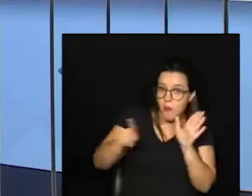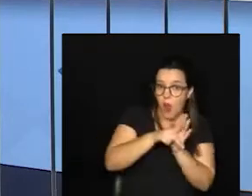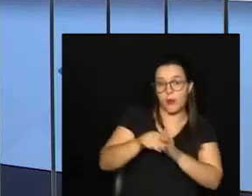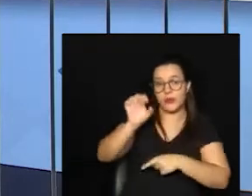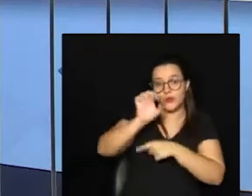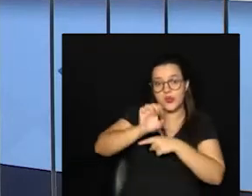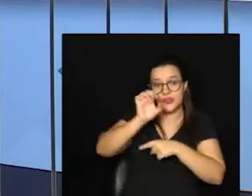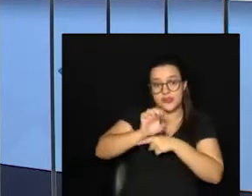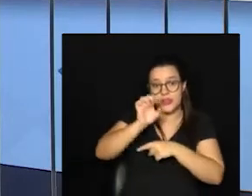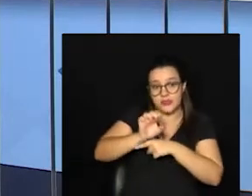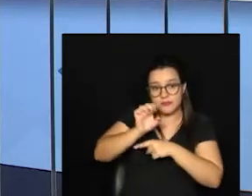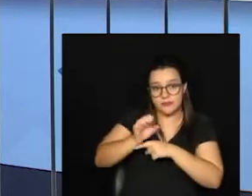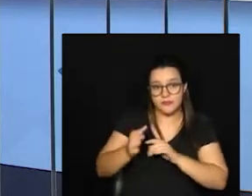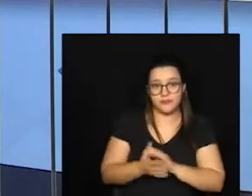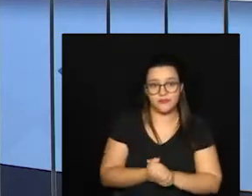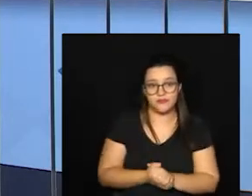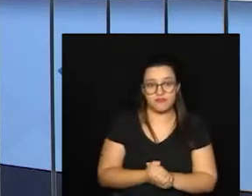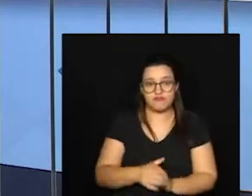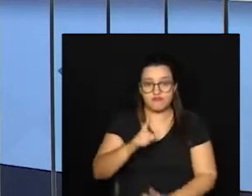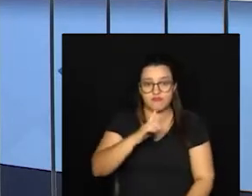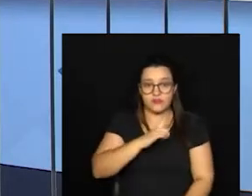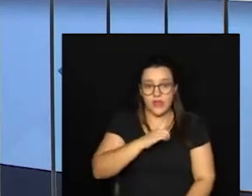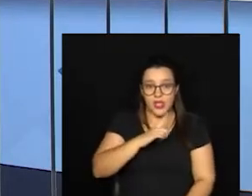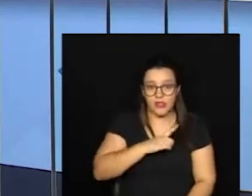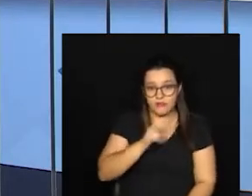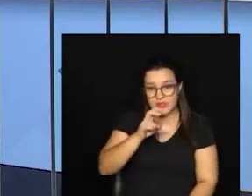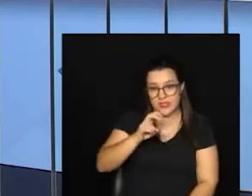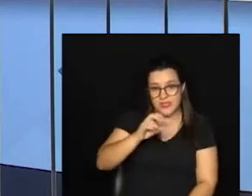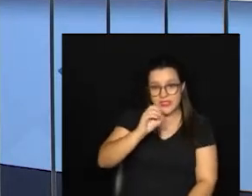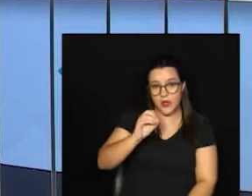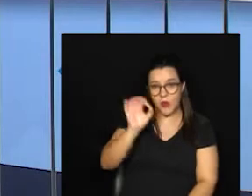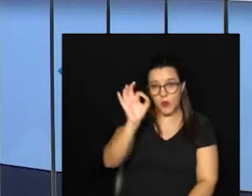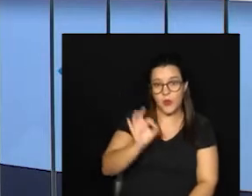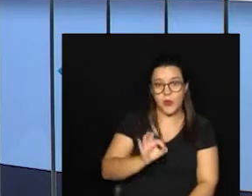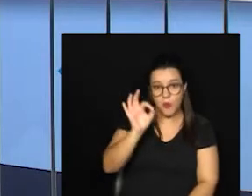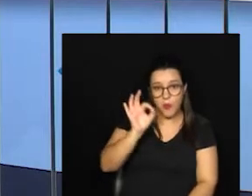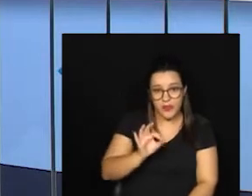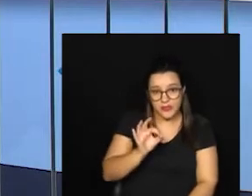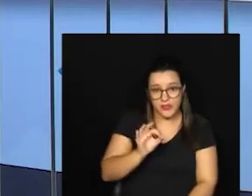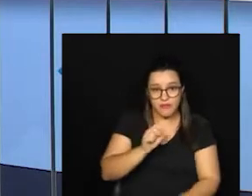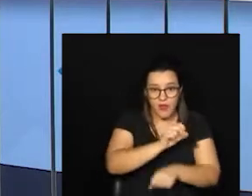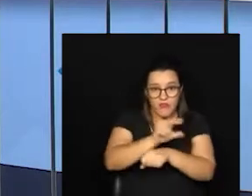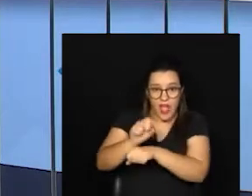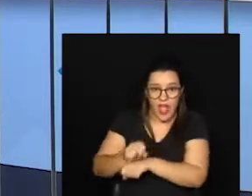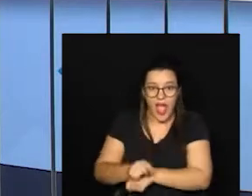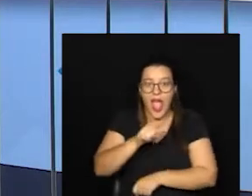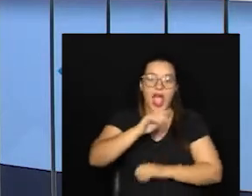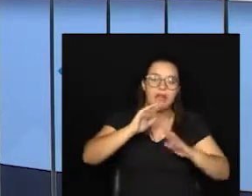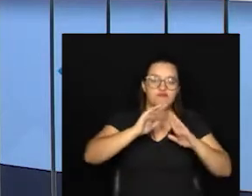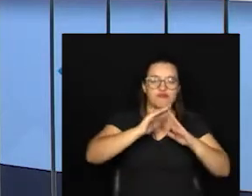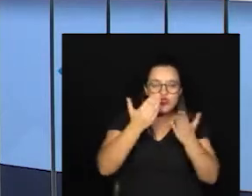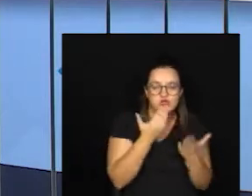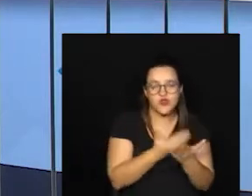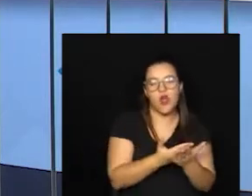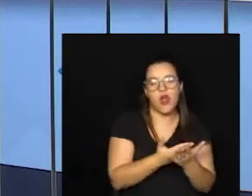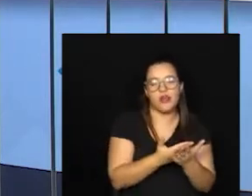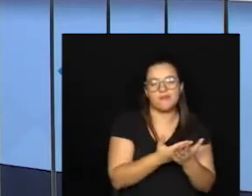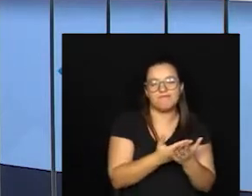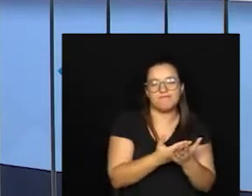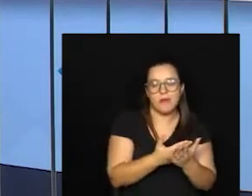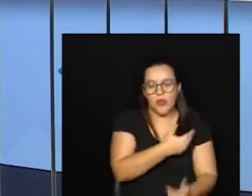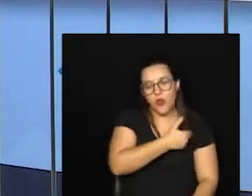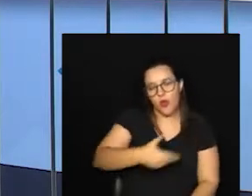vai ter aí direito a 50% das vagas esses alunos das escolas públicas do ensino médio. Olha